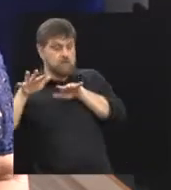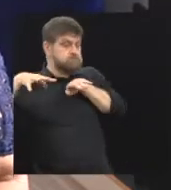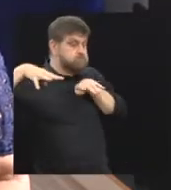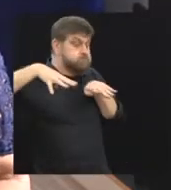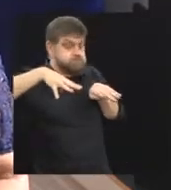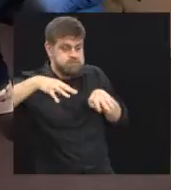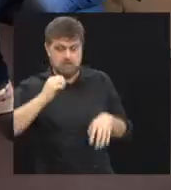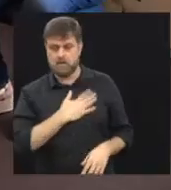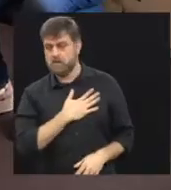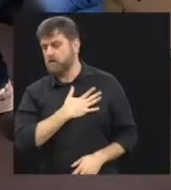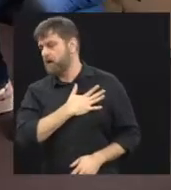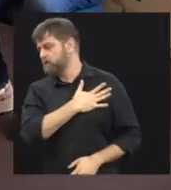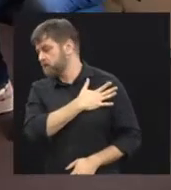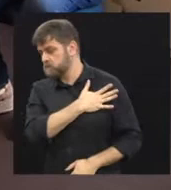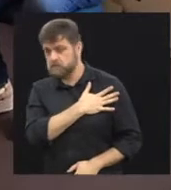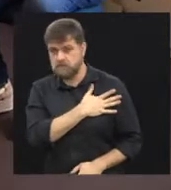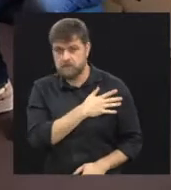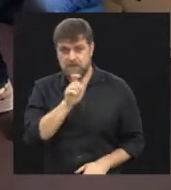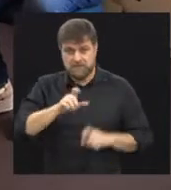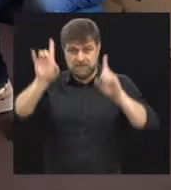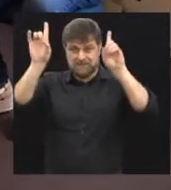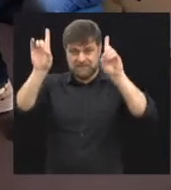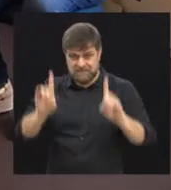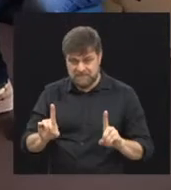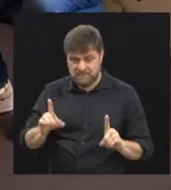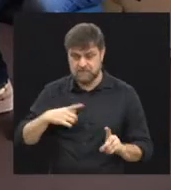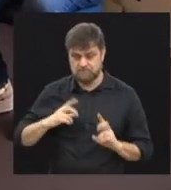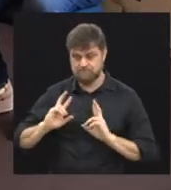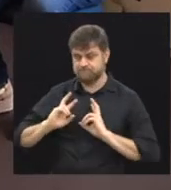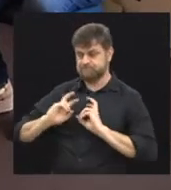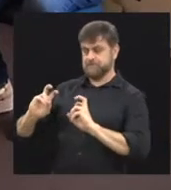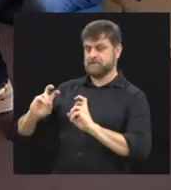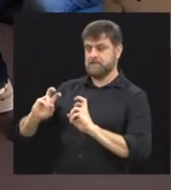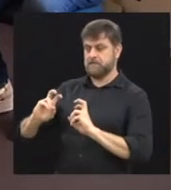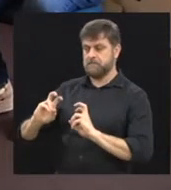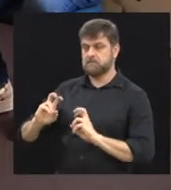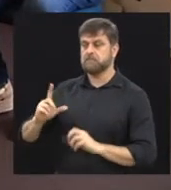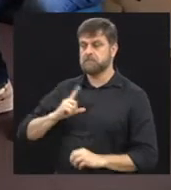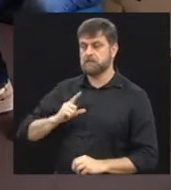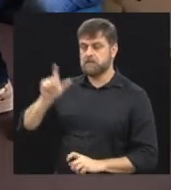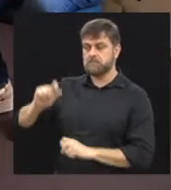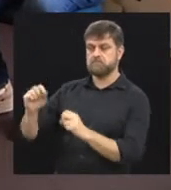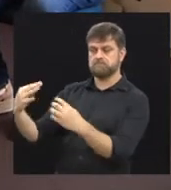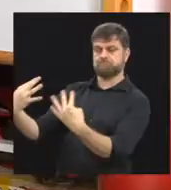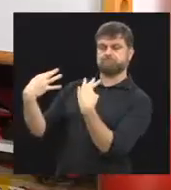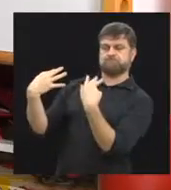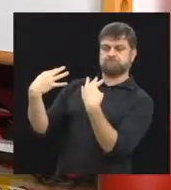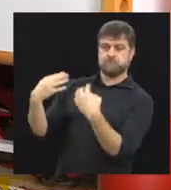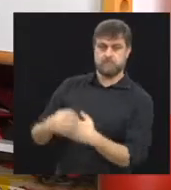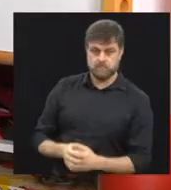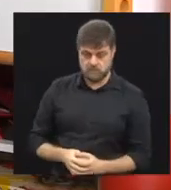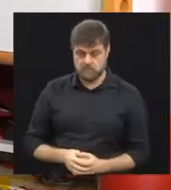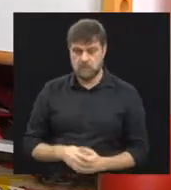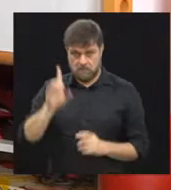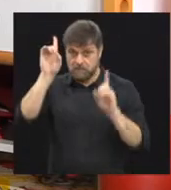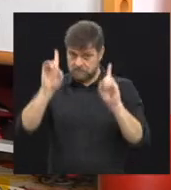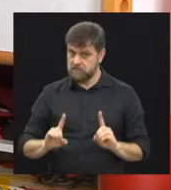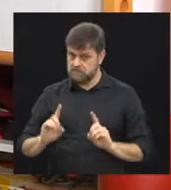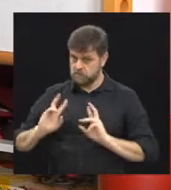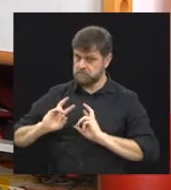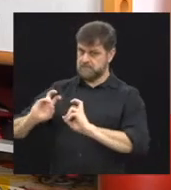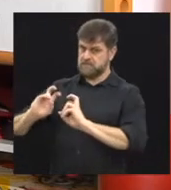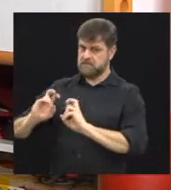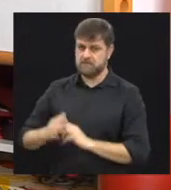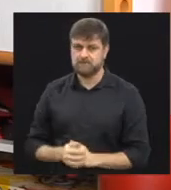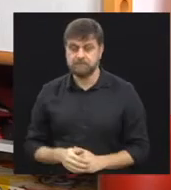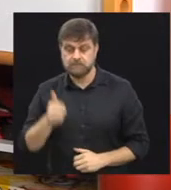já discrimina. E a pessoa com deficiência, eles são muito sensíveis, ele percebe quando você está discriminando. Então, a mãe,